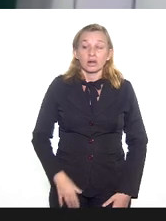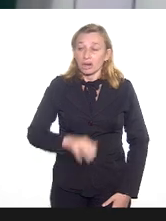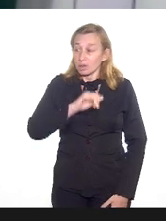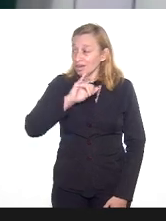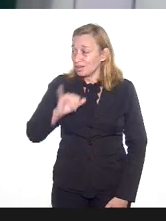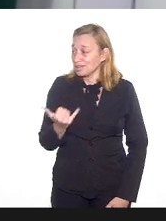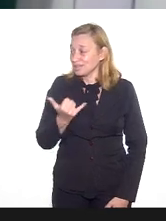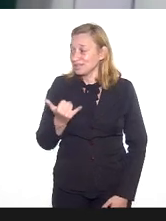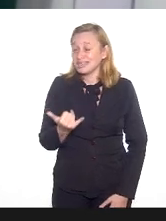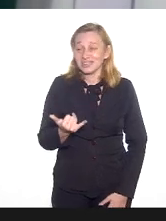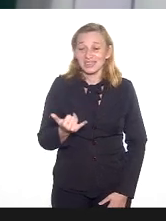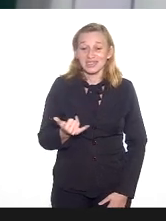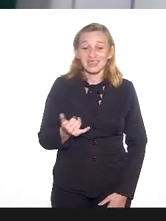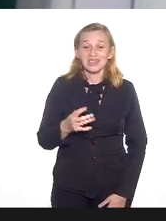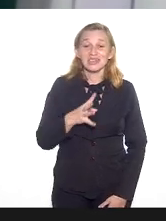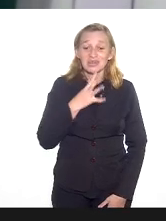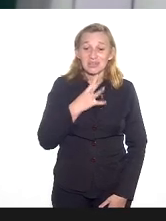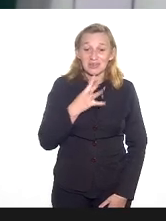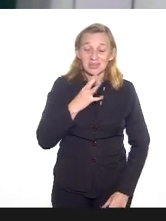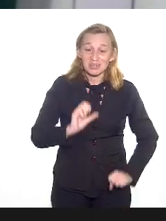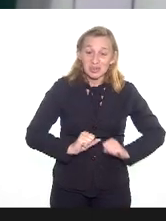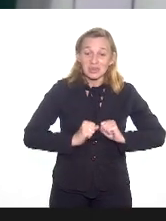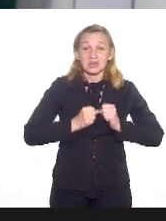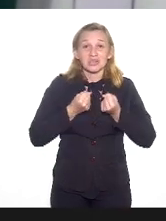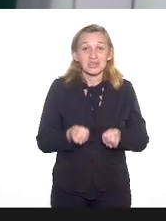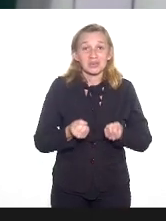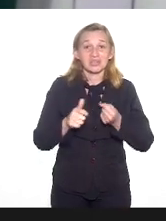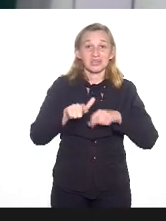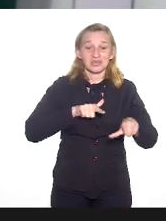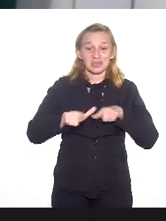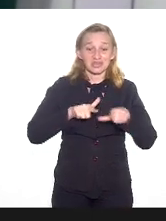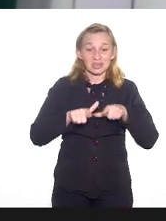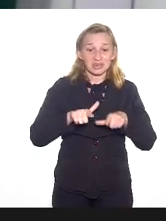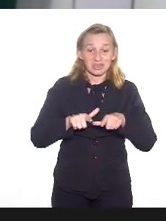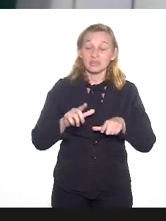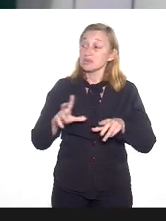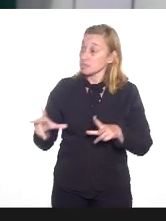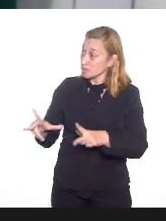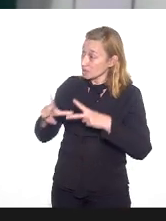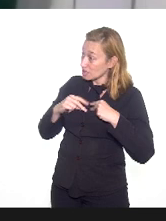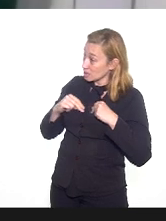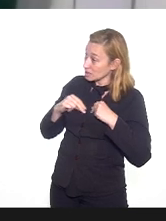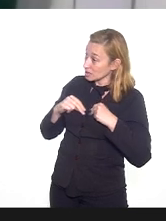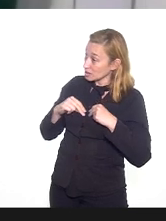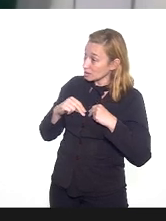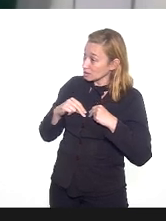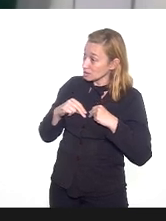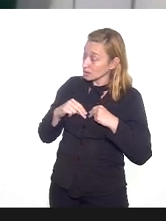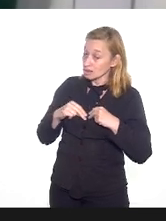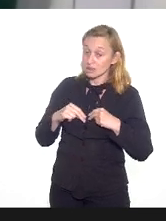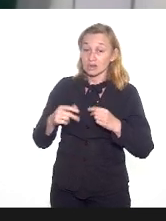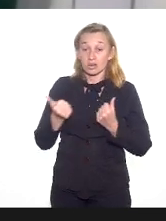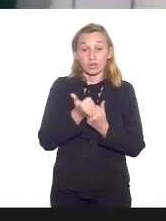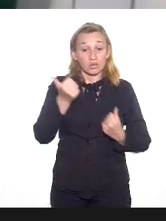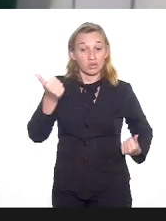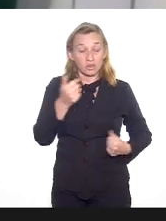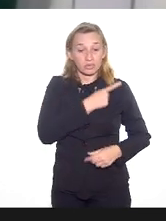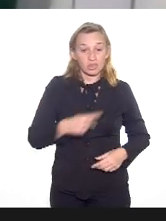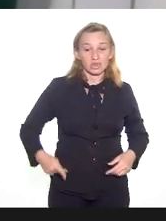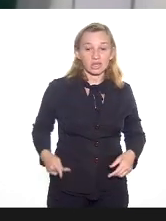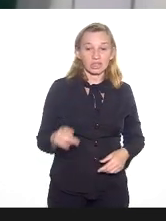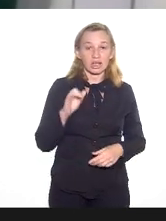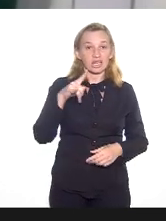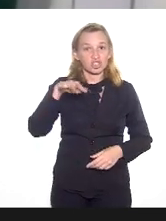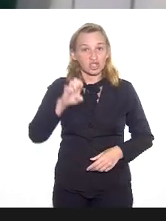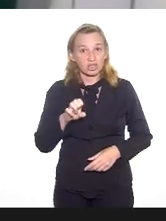aproveitar essa exposição e reconhecer o esforço e trabalho que merece nota do vice-presidente da comissão, o deputado Alexandre